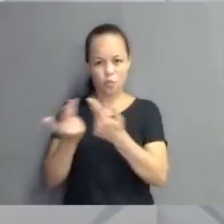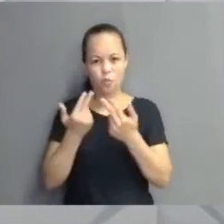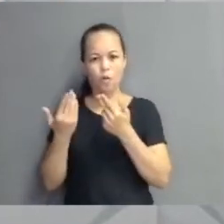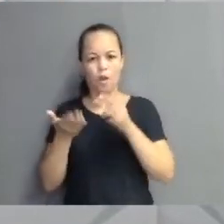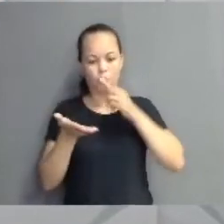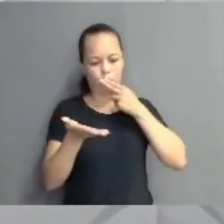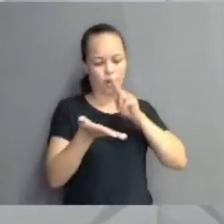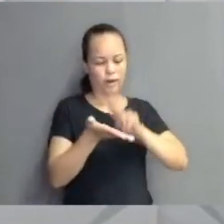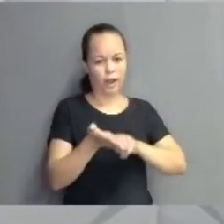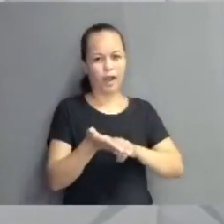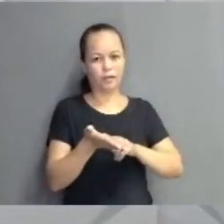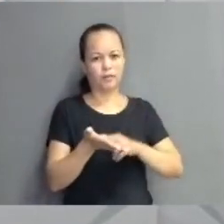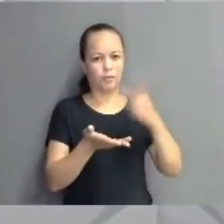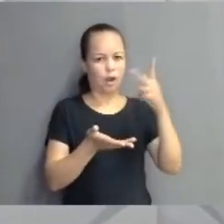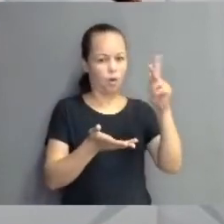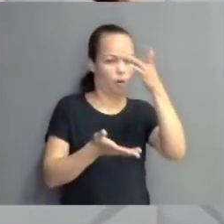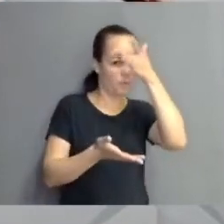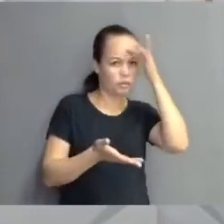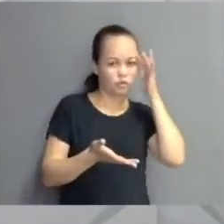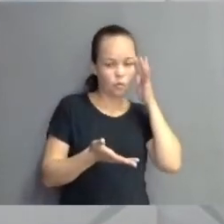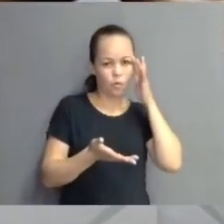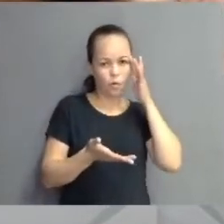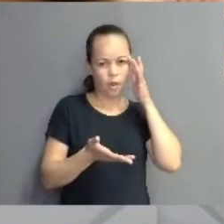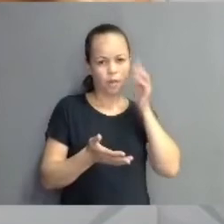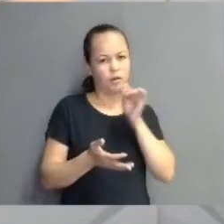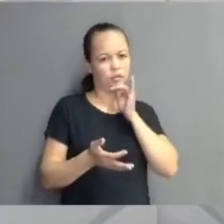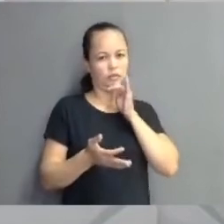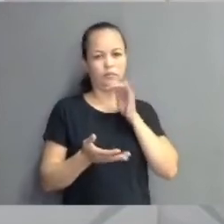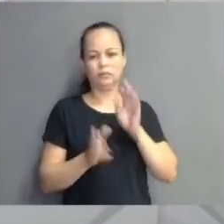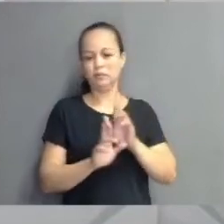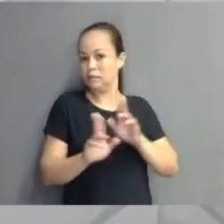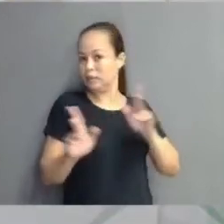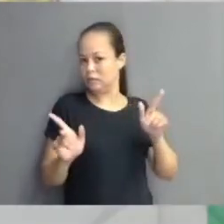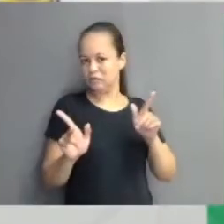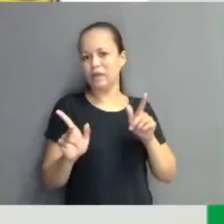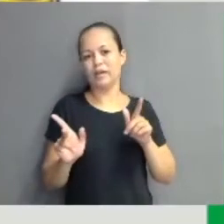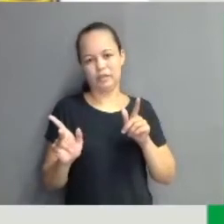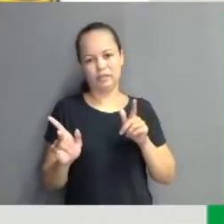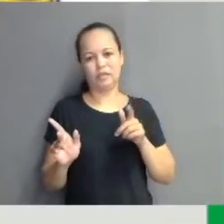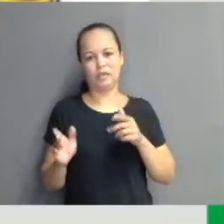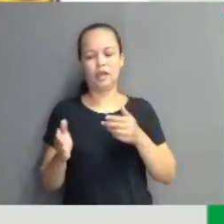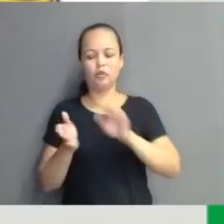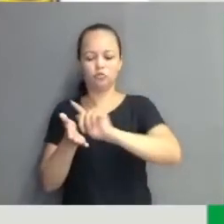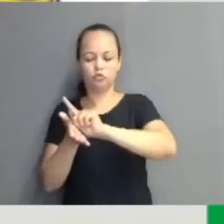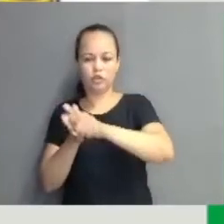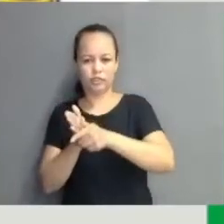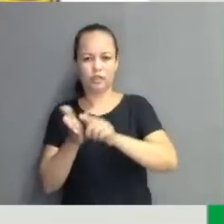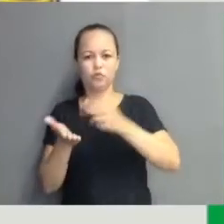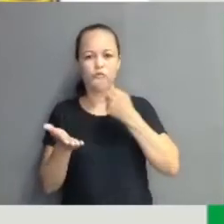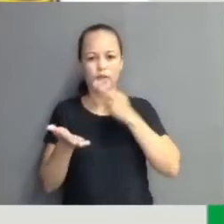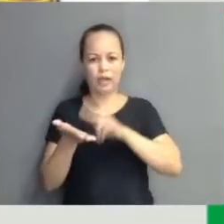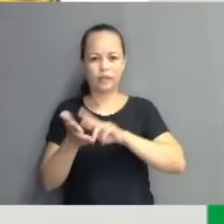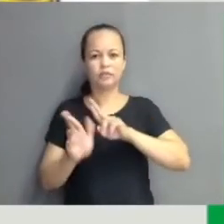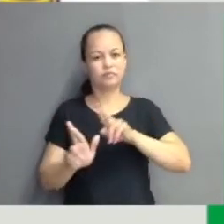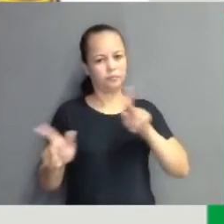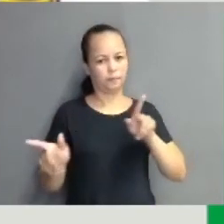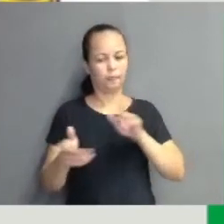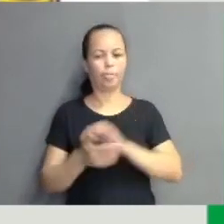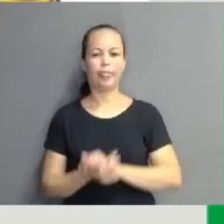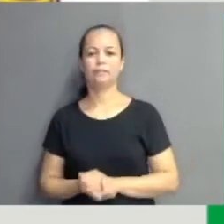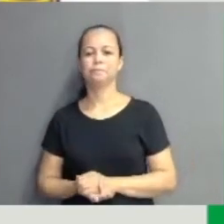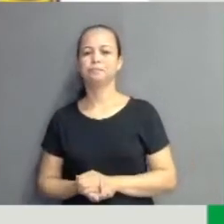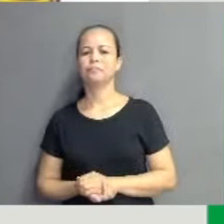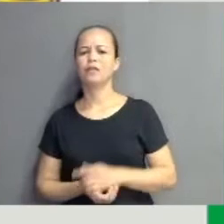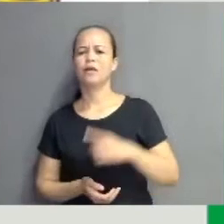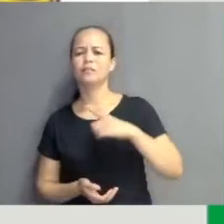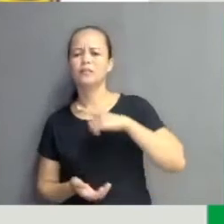carta para alguém por exemplo carta é um outro tipo de gênero existe a sua lindas né lembra da lenda